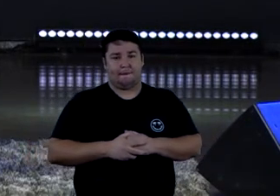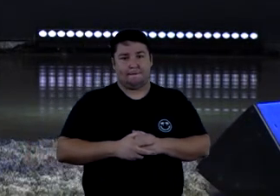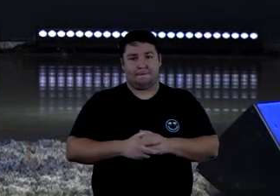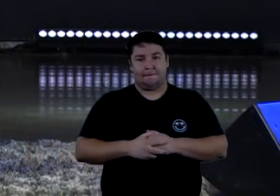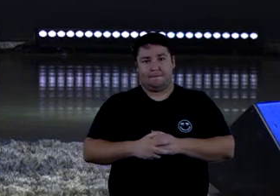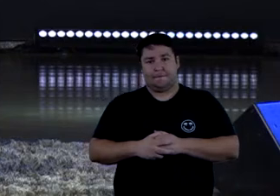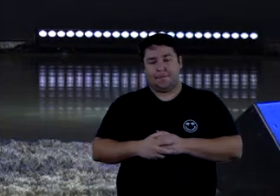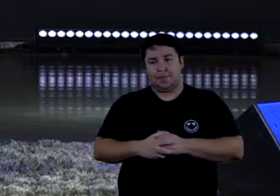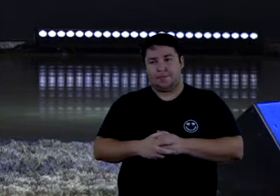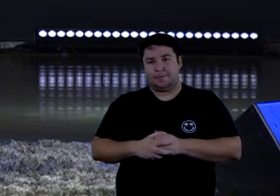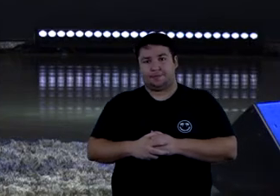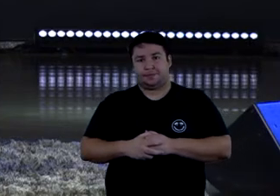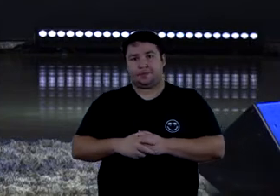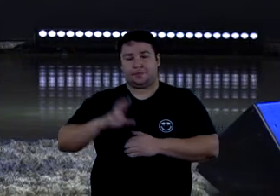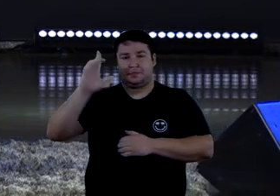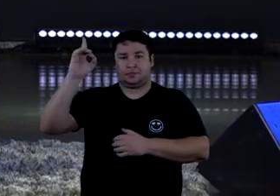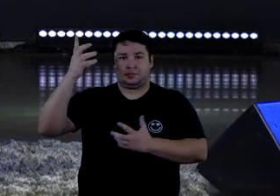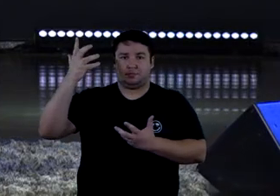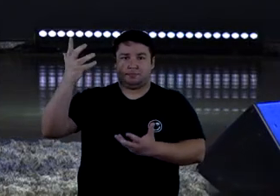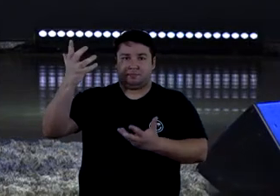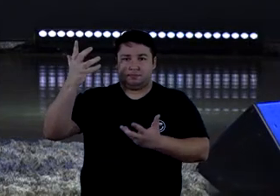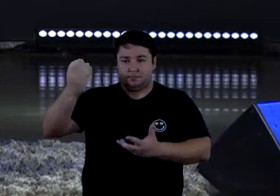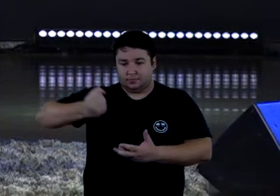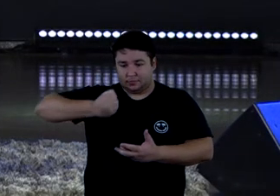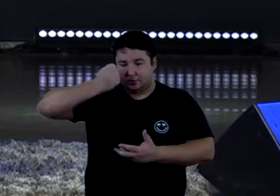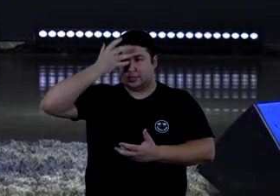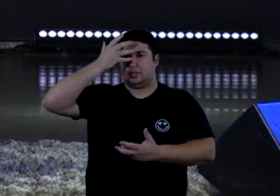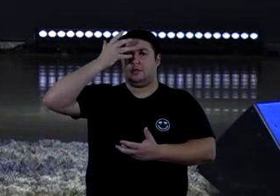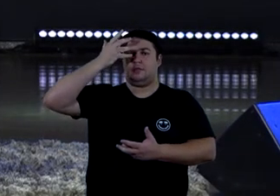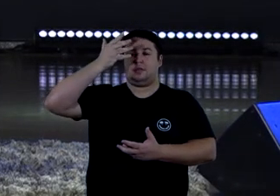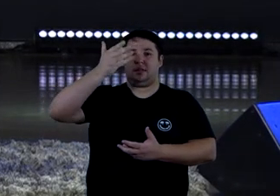E Ele quer se revelar a você.